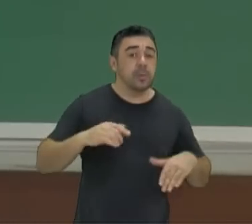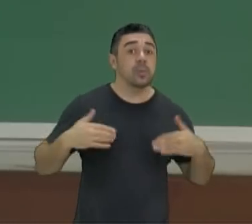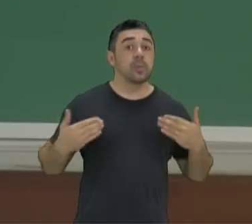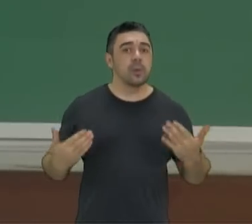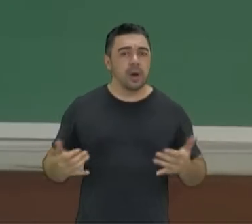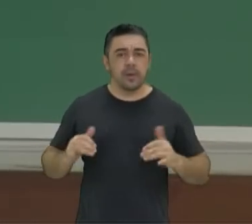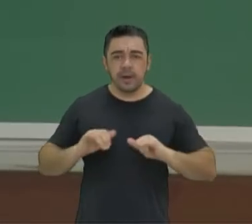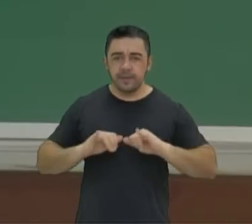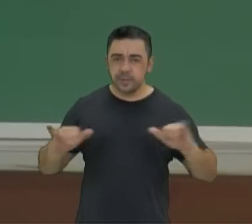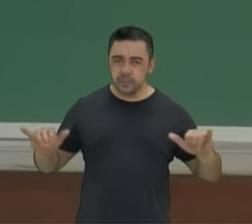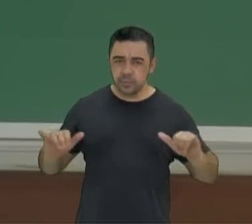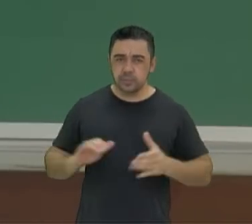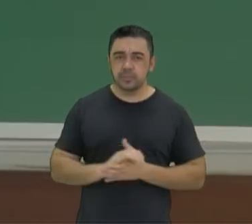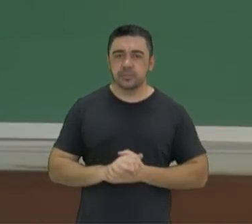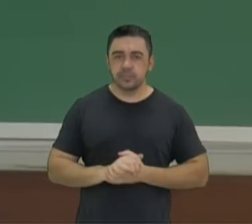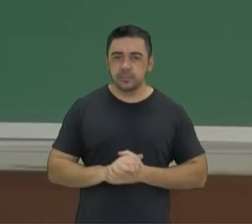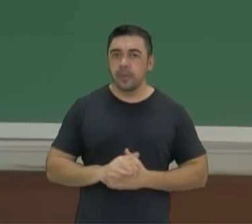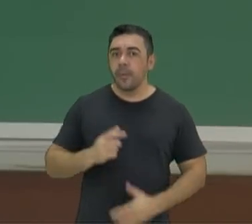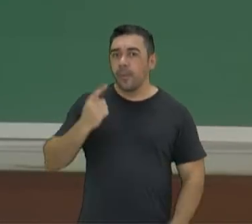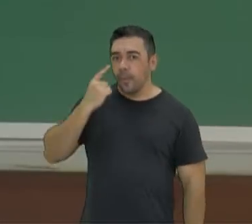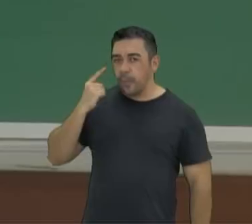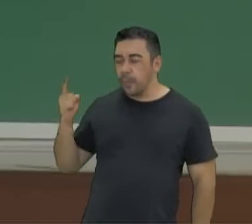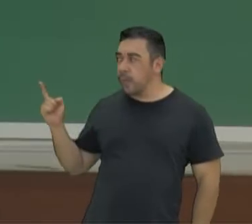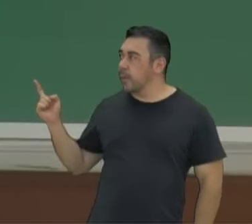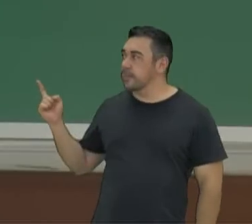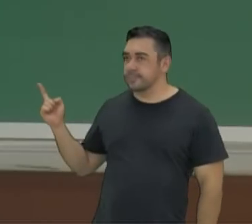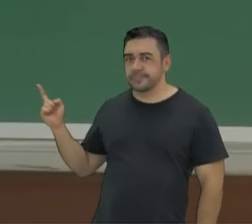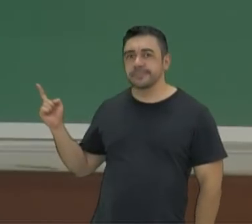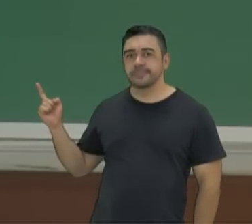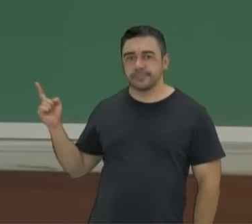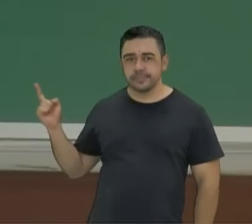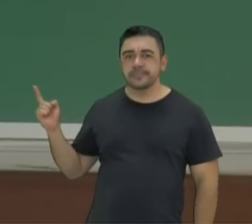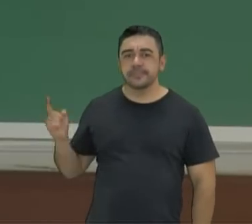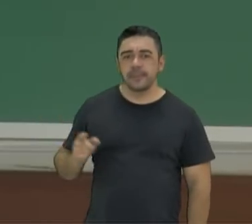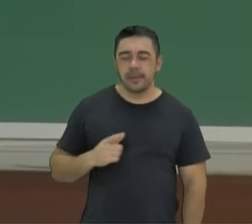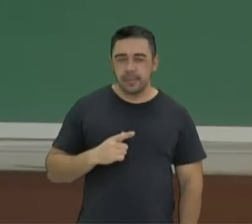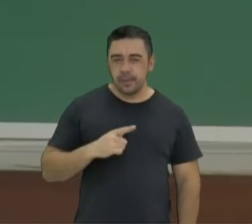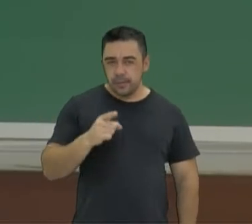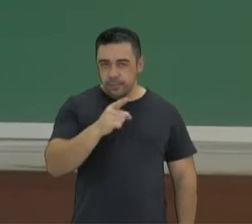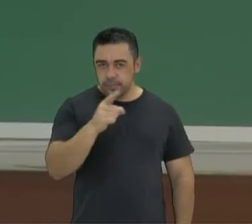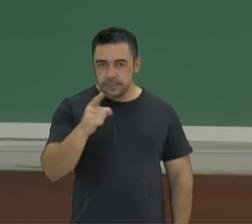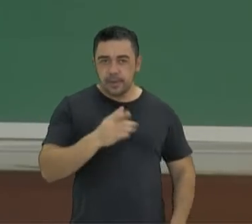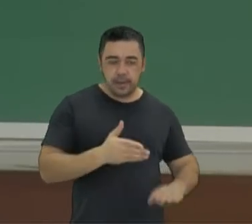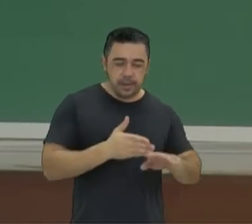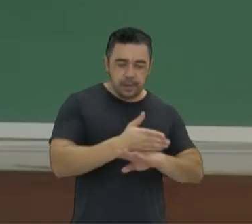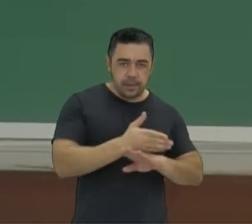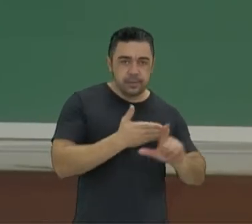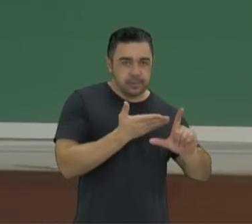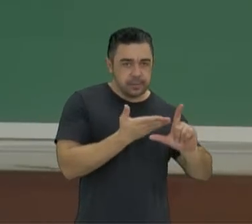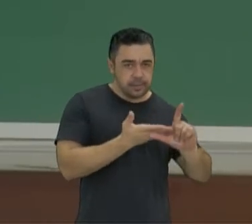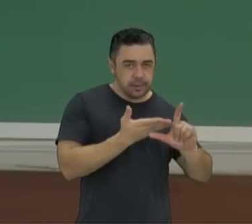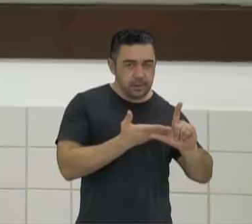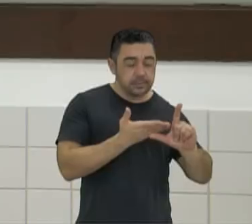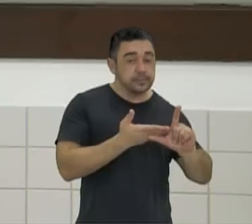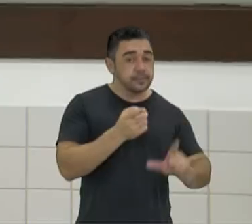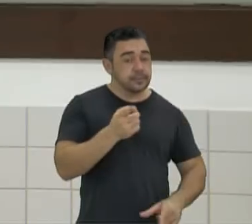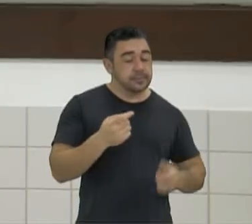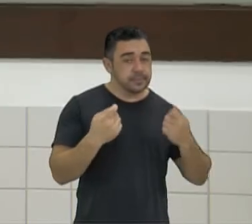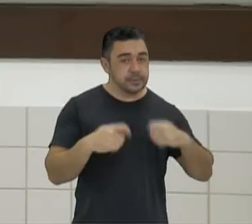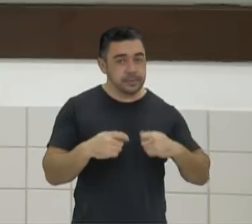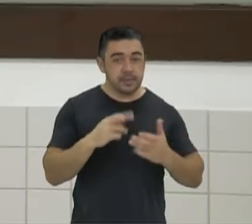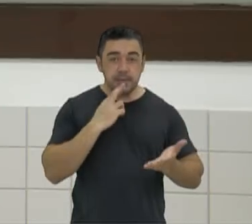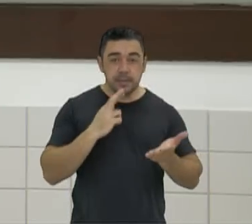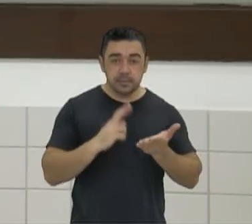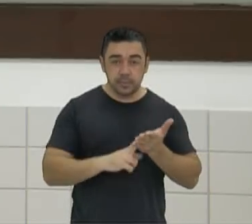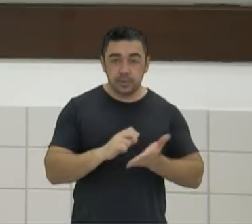os nossos recados? Olha, quanta coisa, hein? Primeiro, você que está acessando a atividade via Classroom, precisa